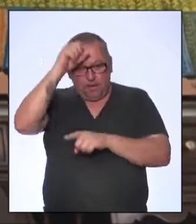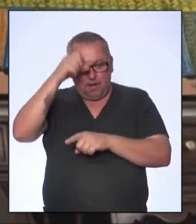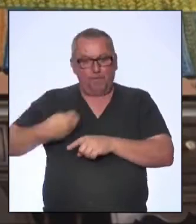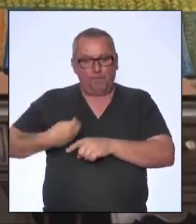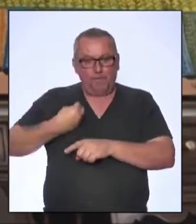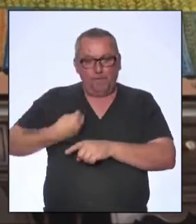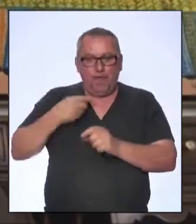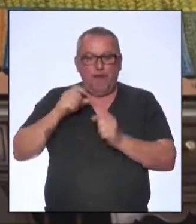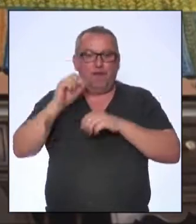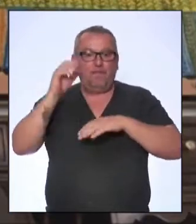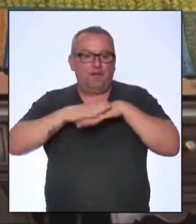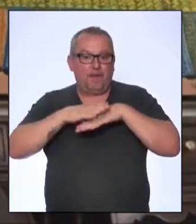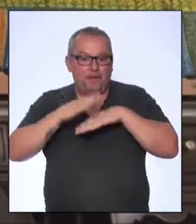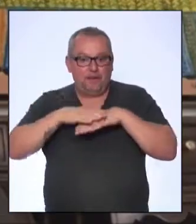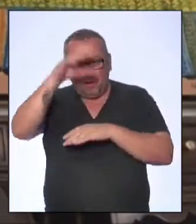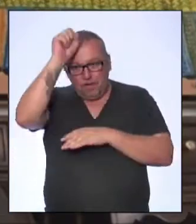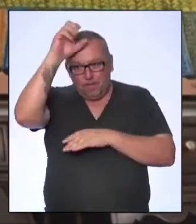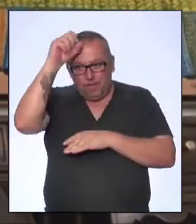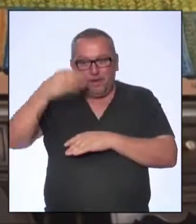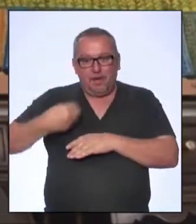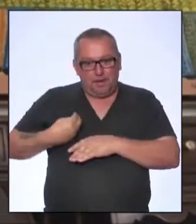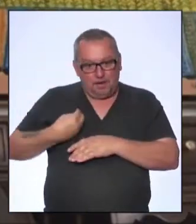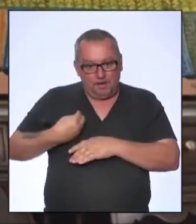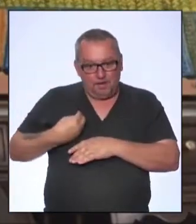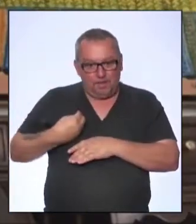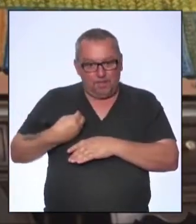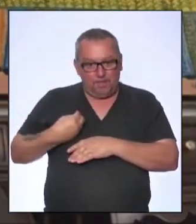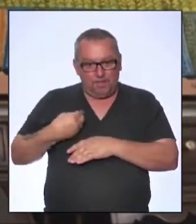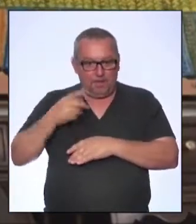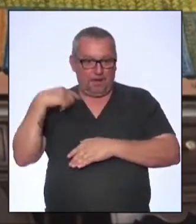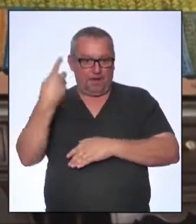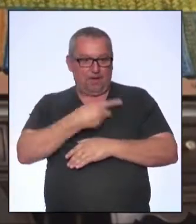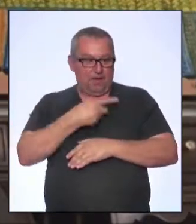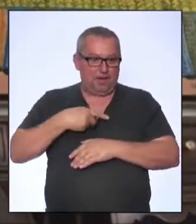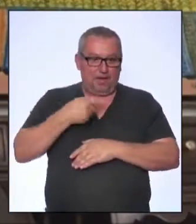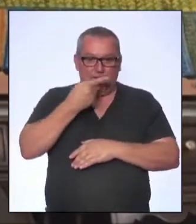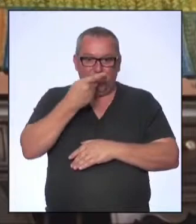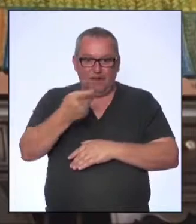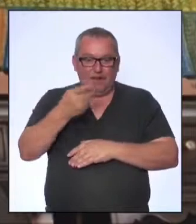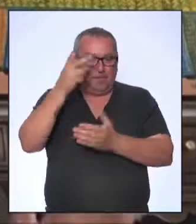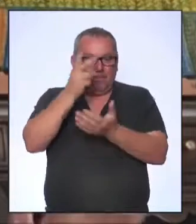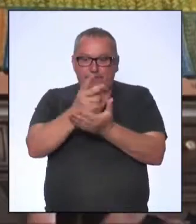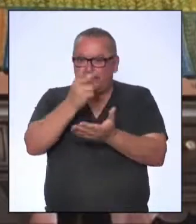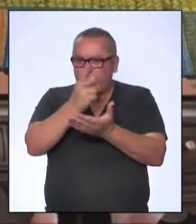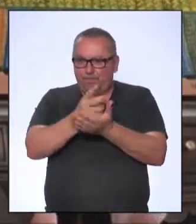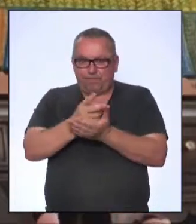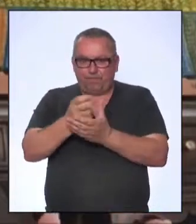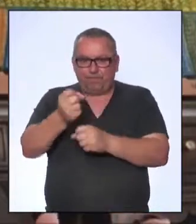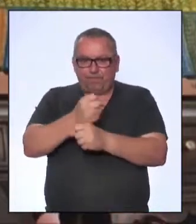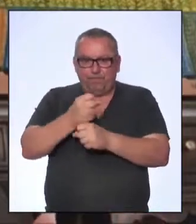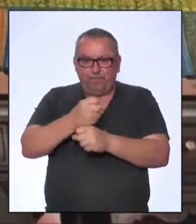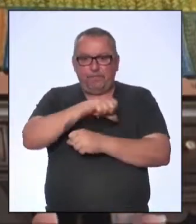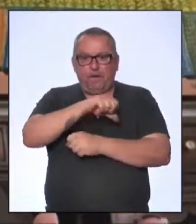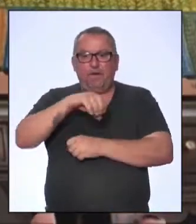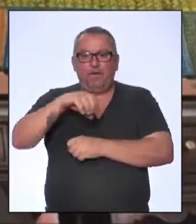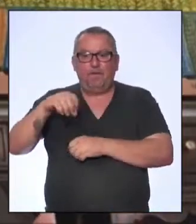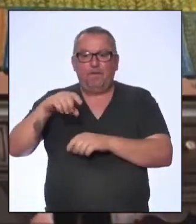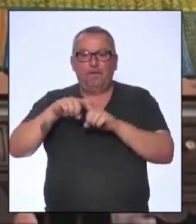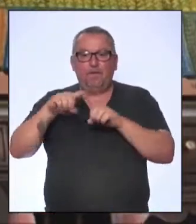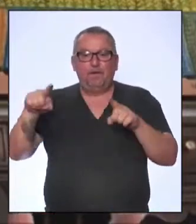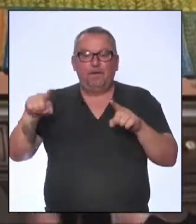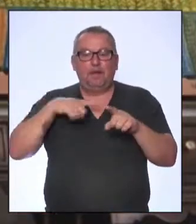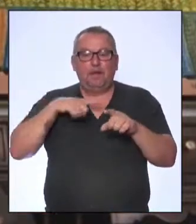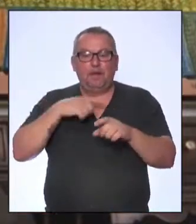aprender a fazer, aprender a ser. A gente tem falado deles desde os anos 90, mas a gente ainda tem